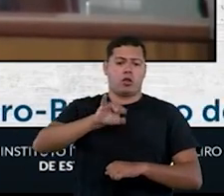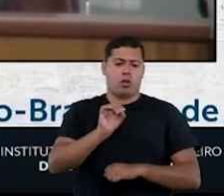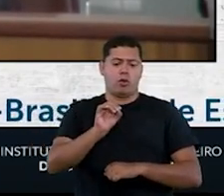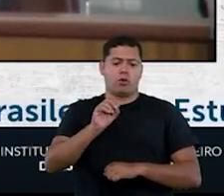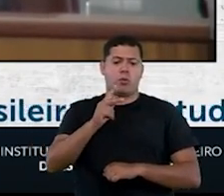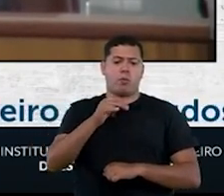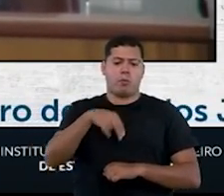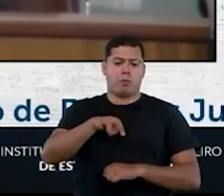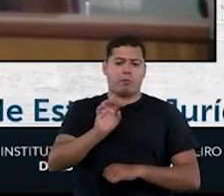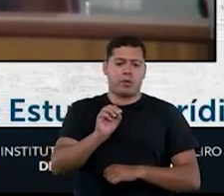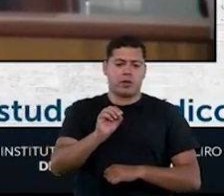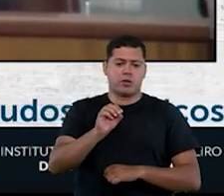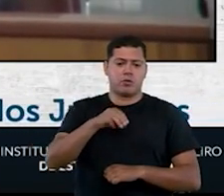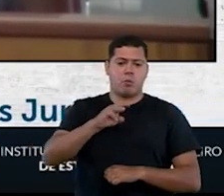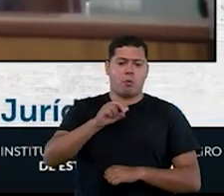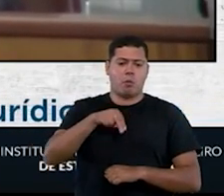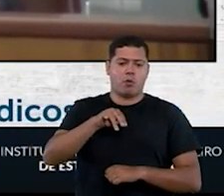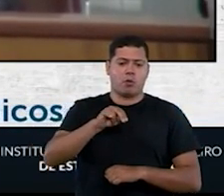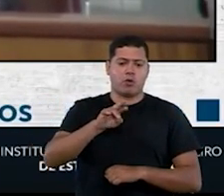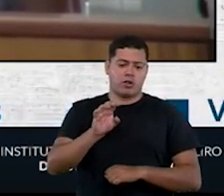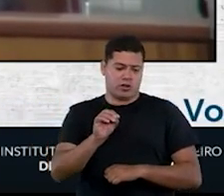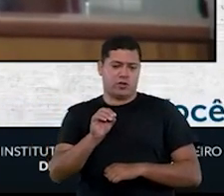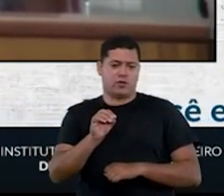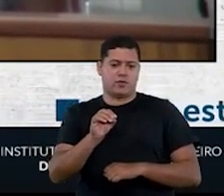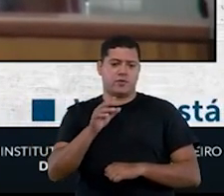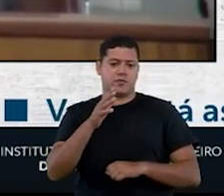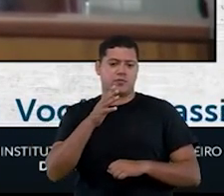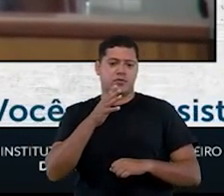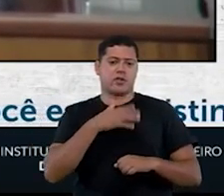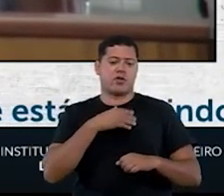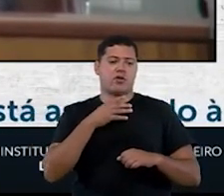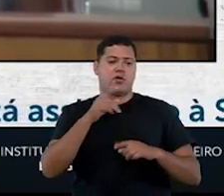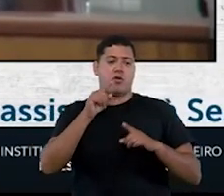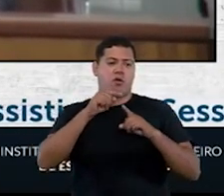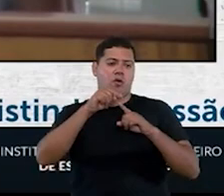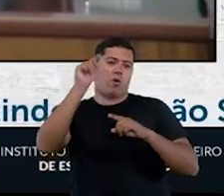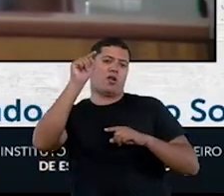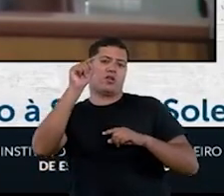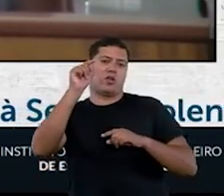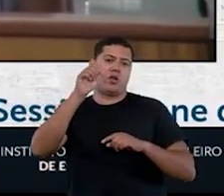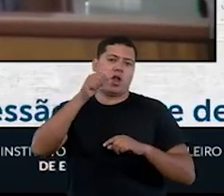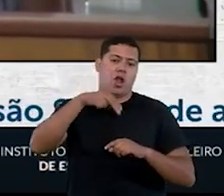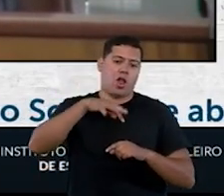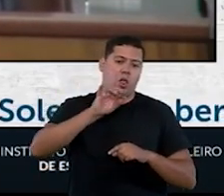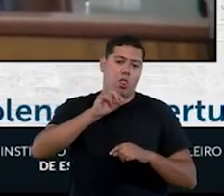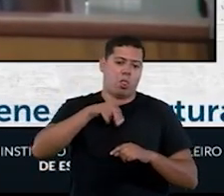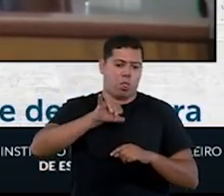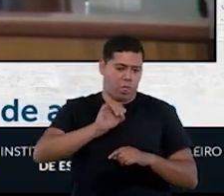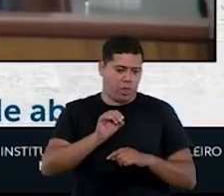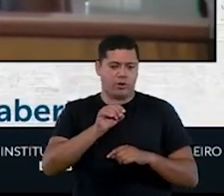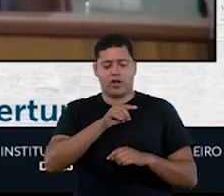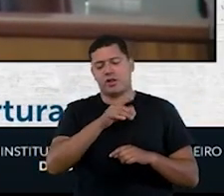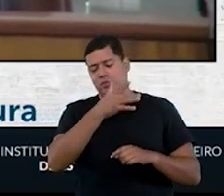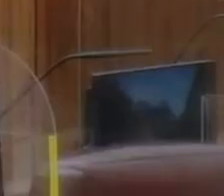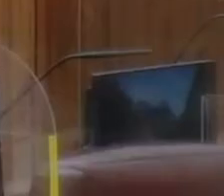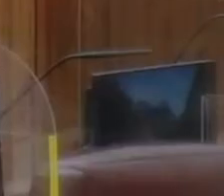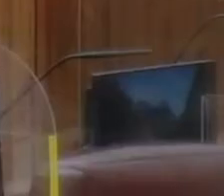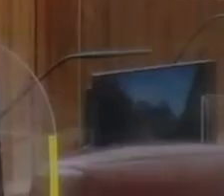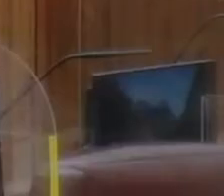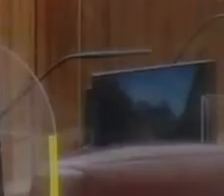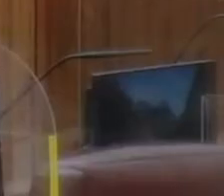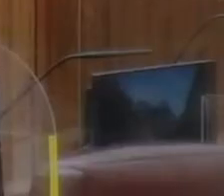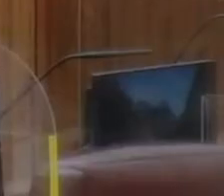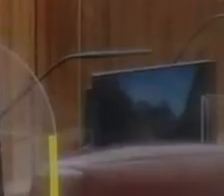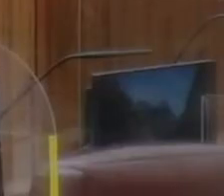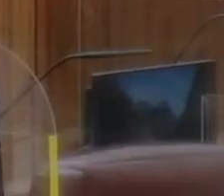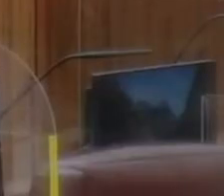a oportunidade do STJ ter aberto as portas para a realização de um debate tão relevante para as relações jurídicas.